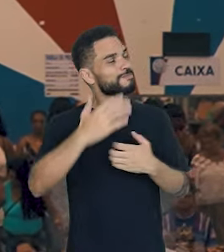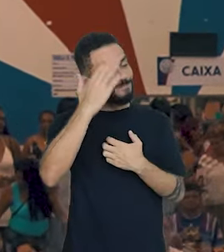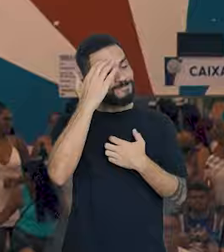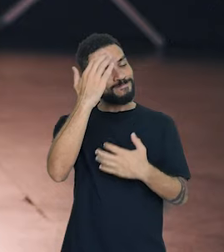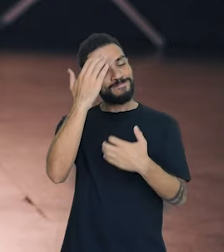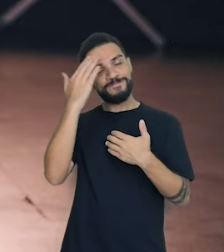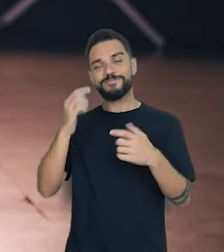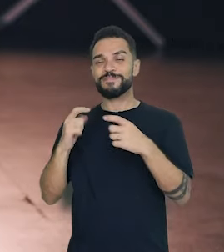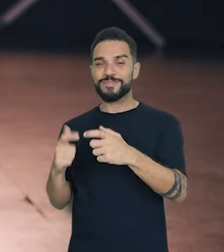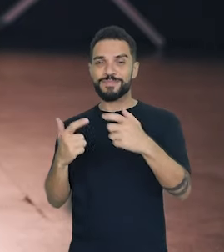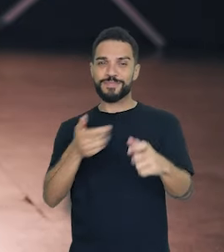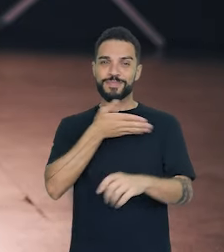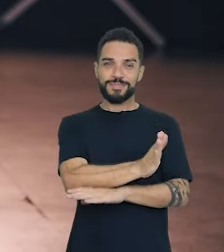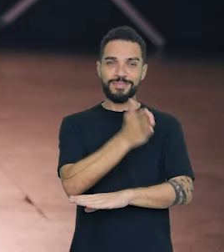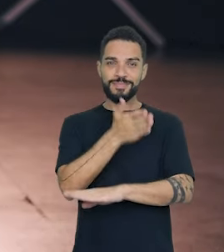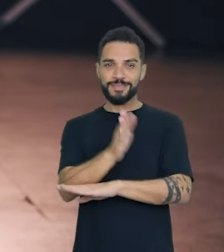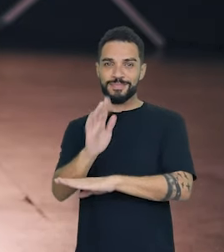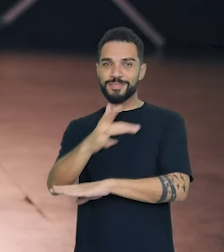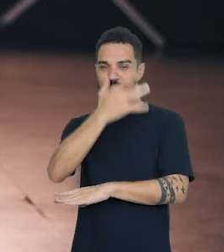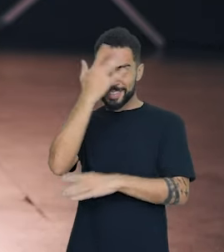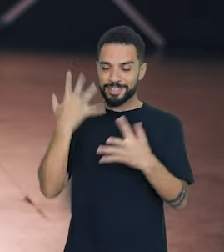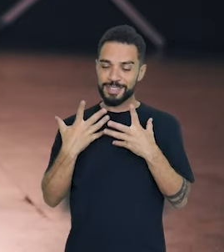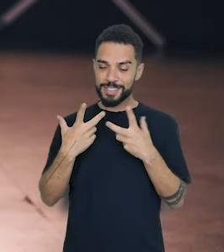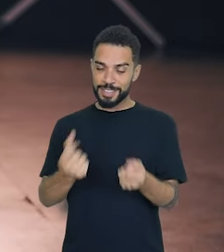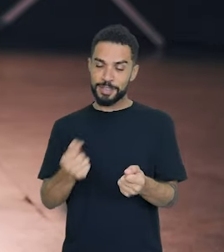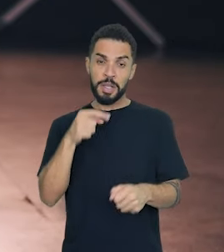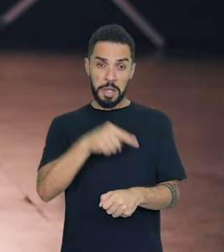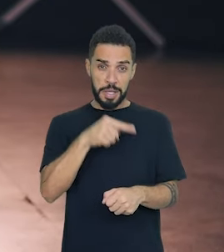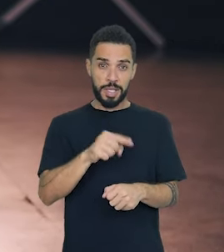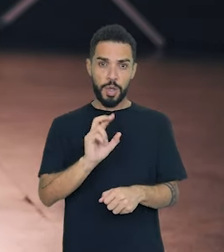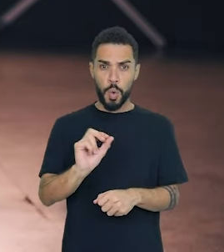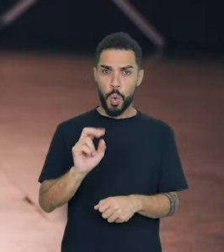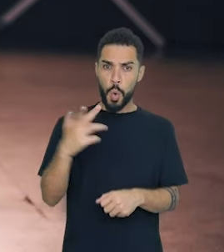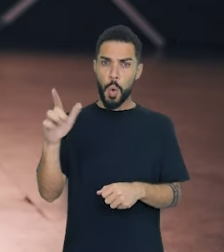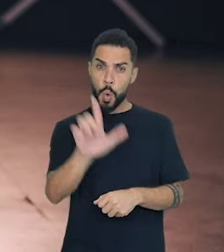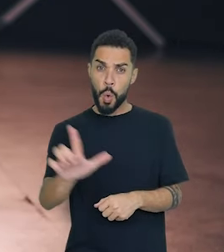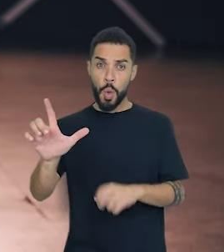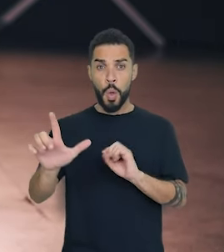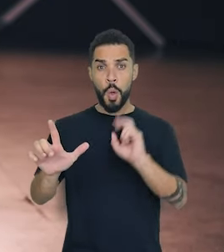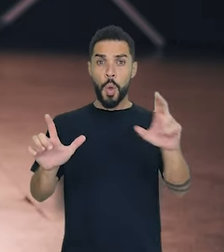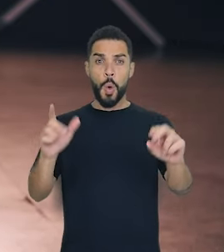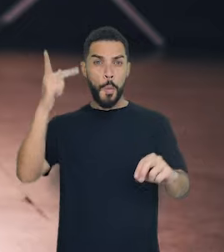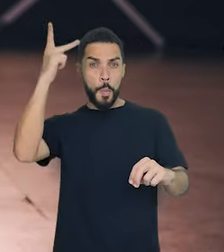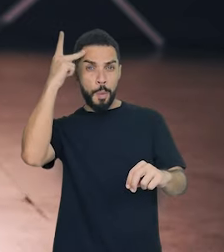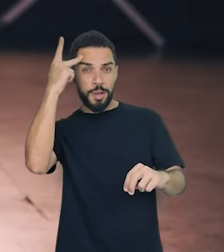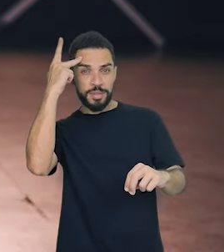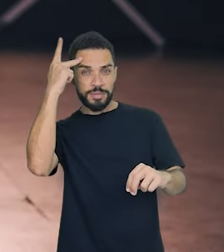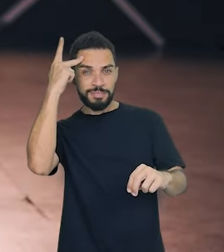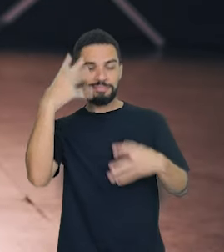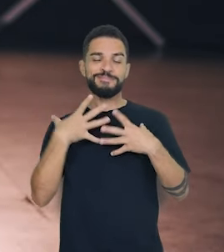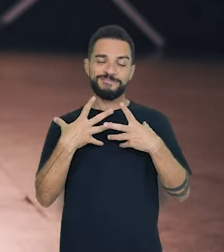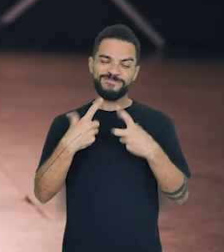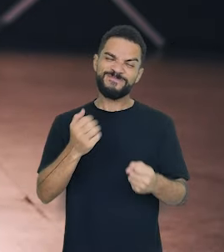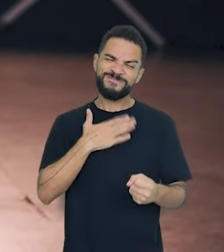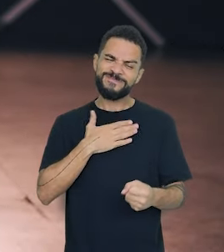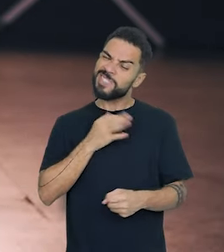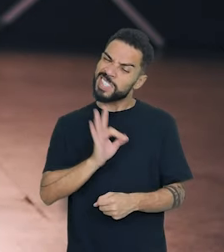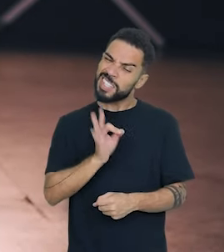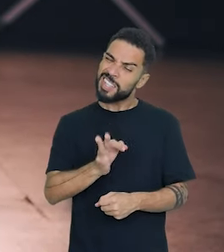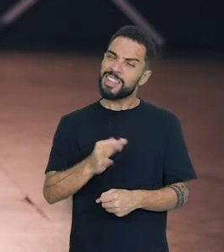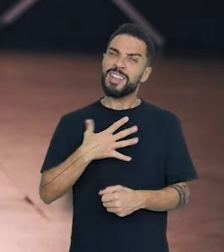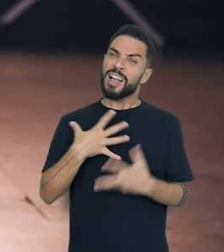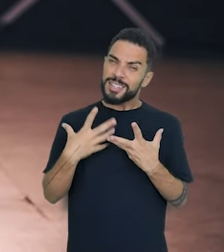todas as escolas de samba que eu vou, seja aqui em Guará, seja em Lorena, seja em São Paulo, eu